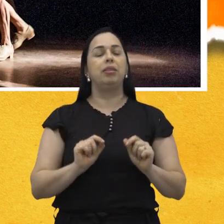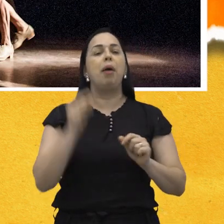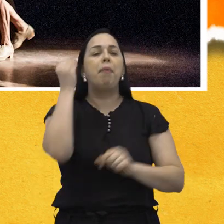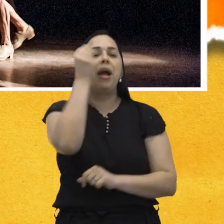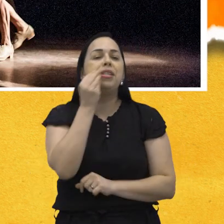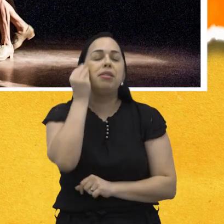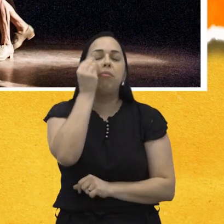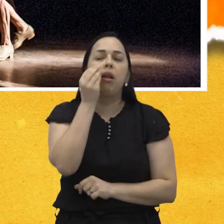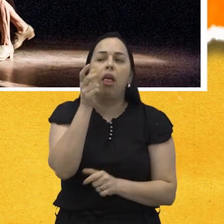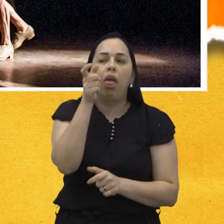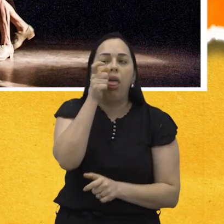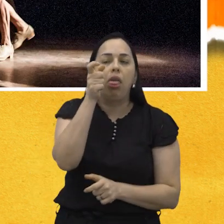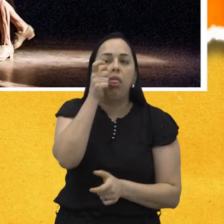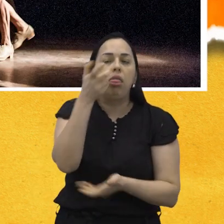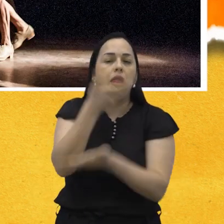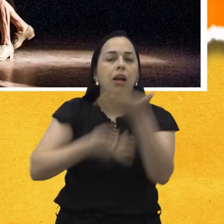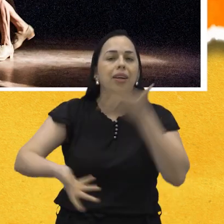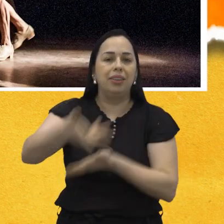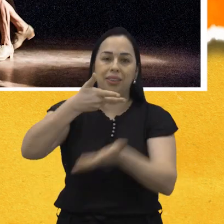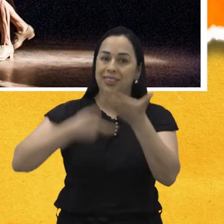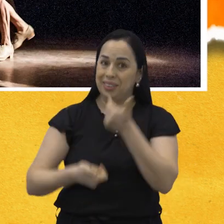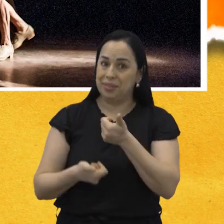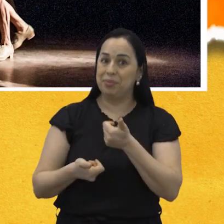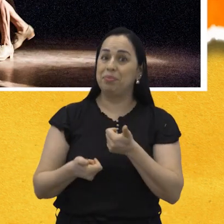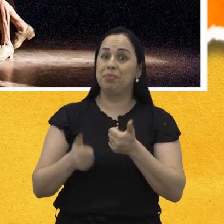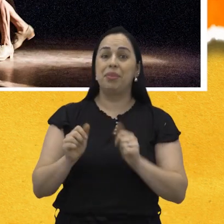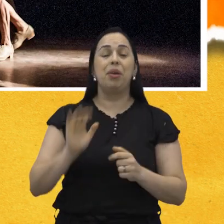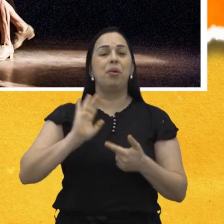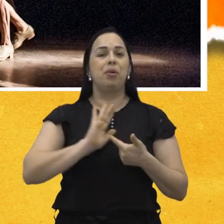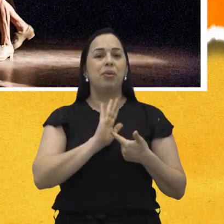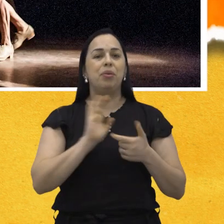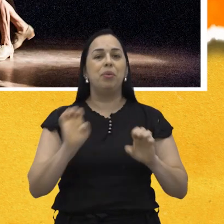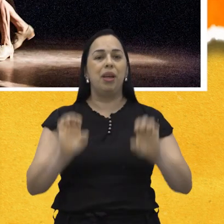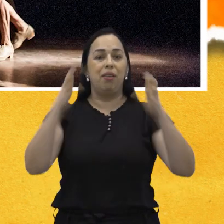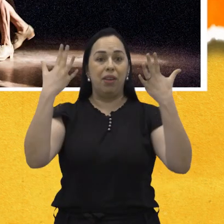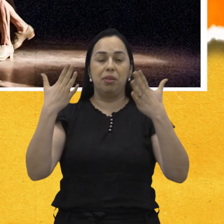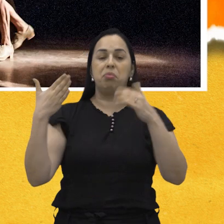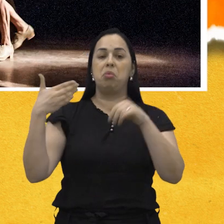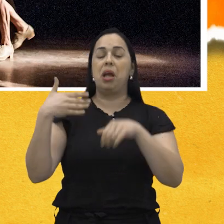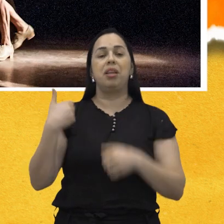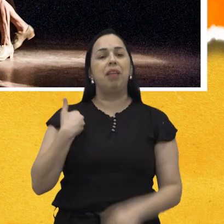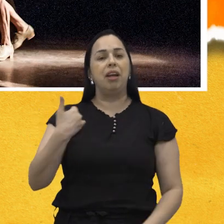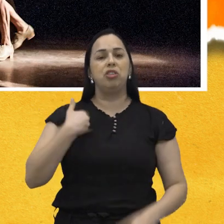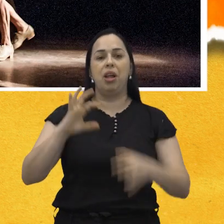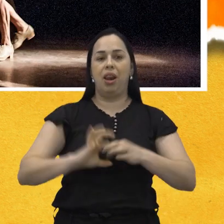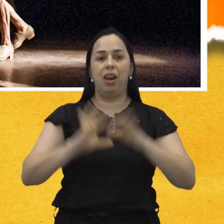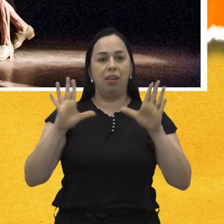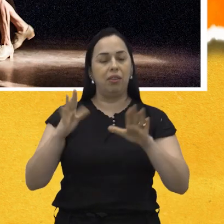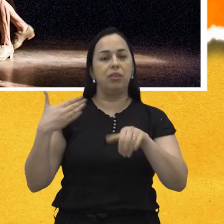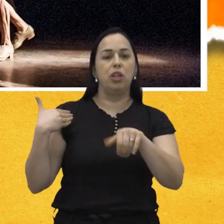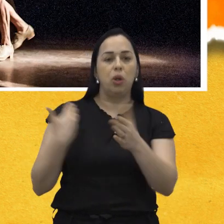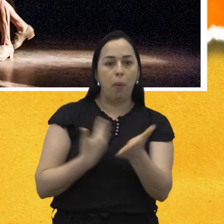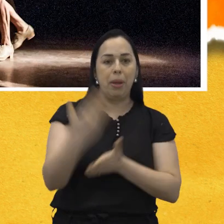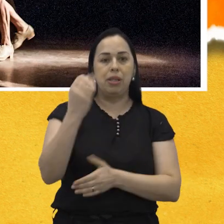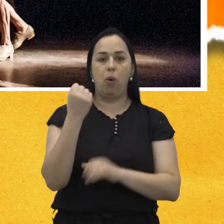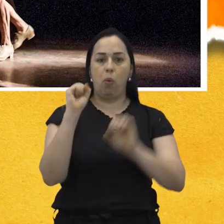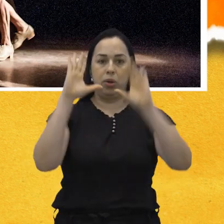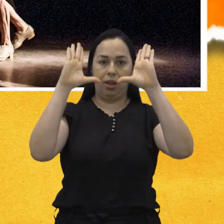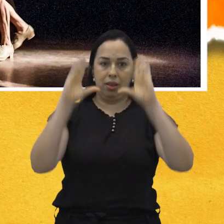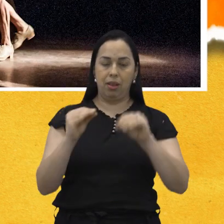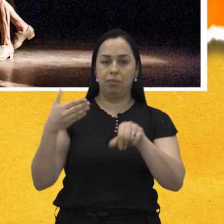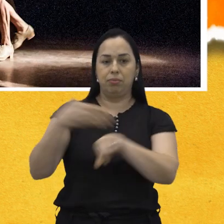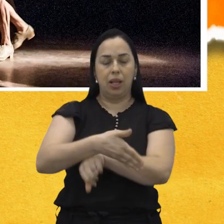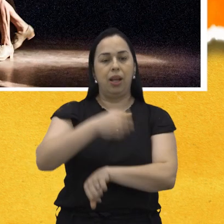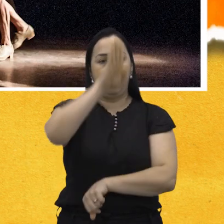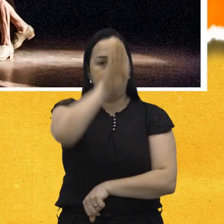uma experiência única e interativa. O espetáculo tem classificação livre. A performance começará às 8 da noite